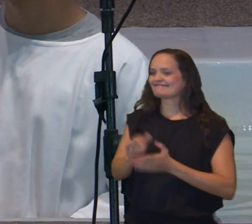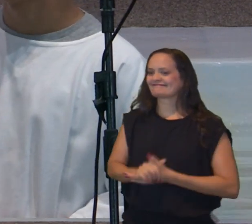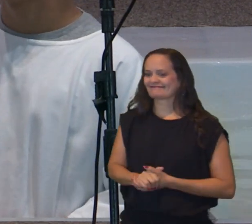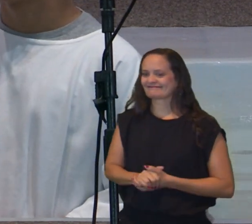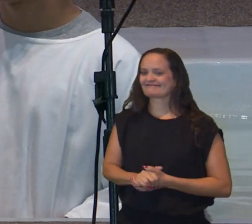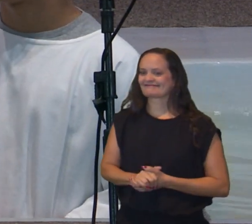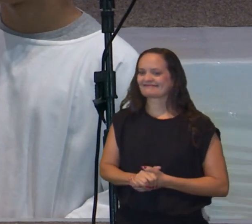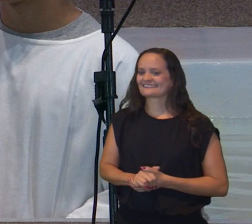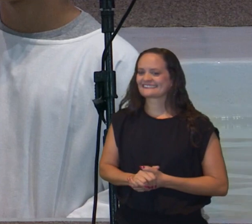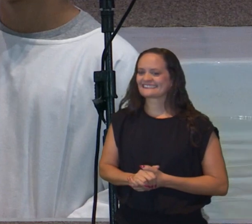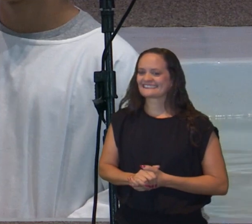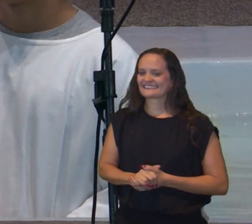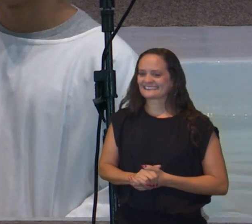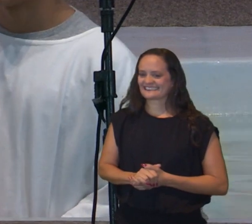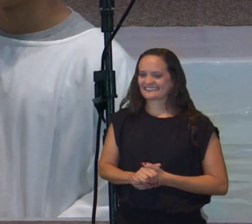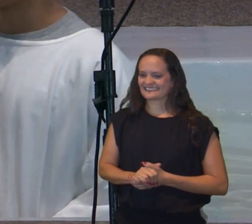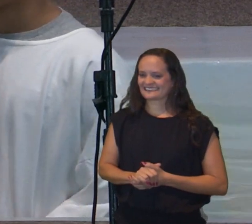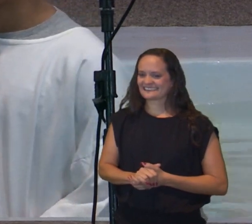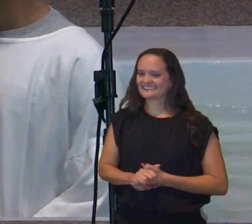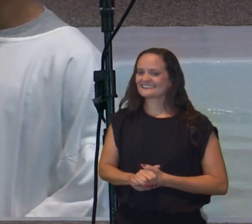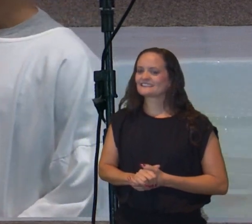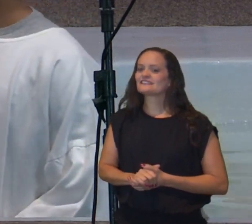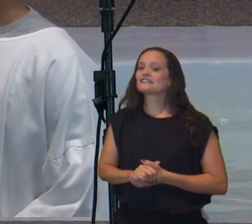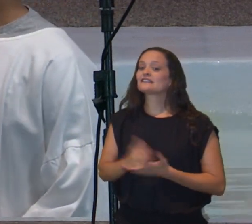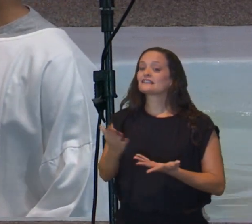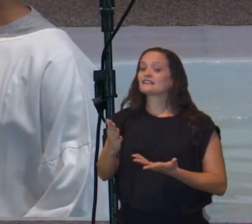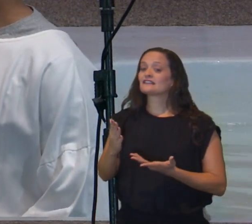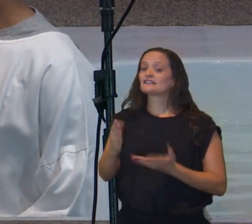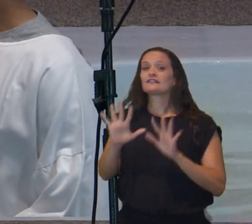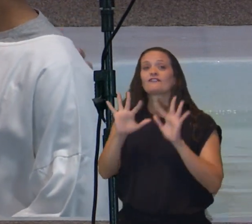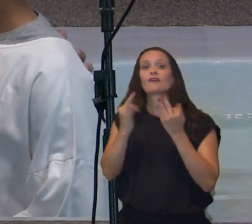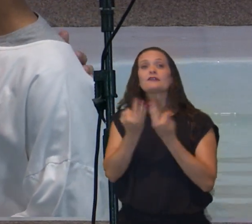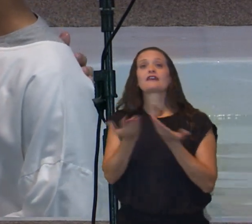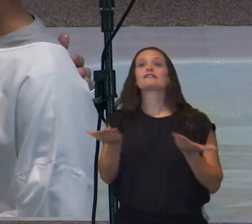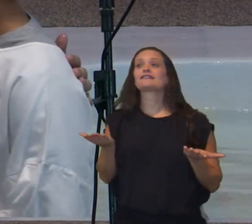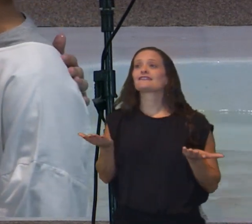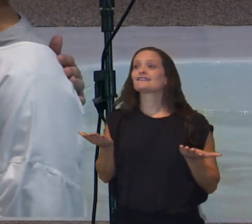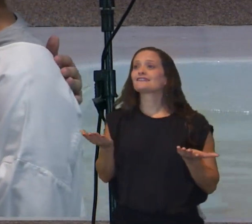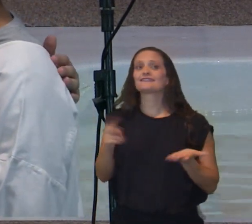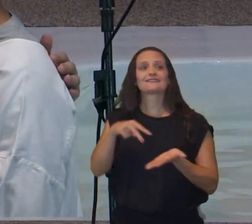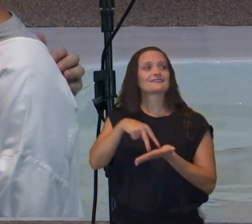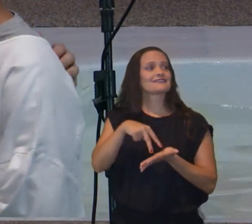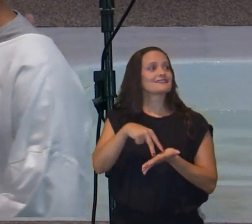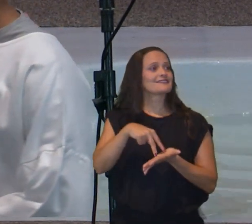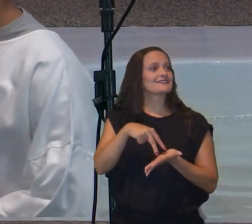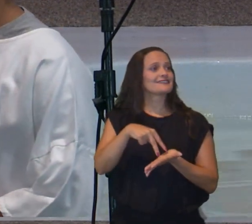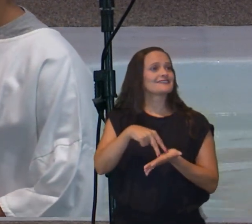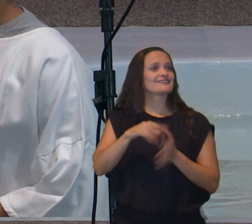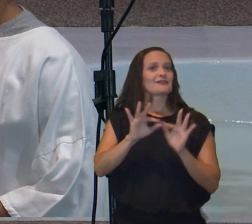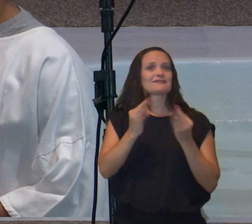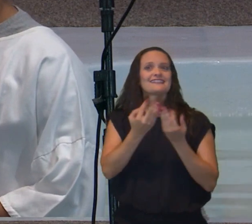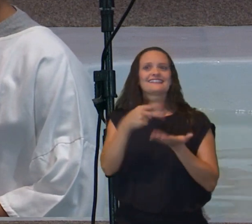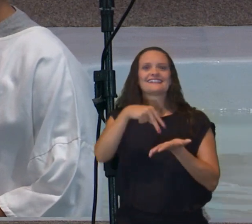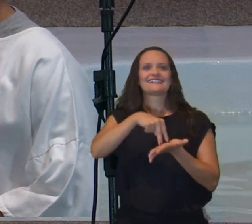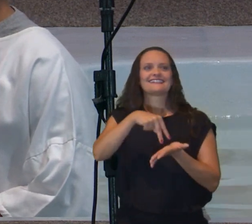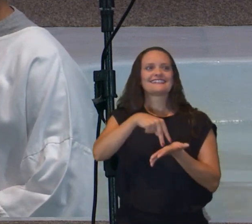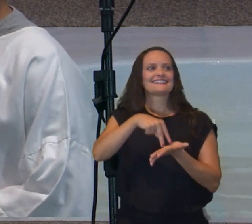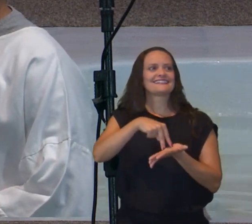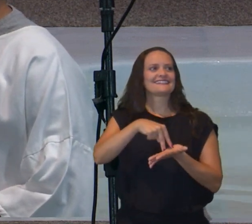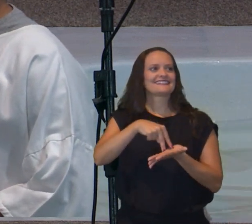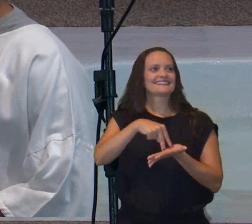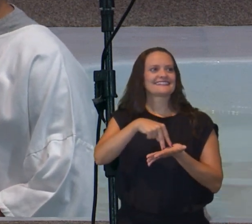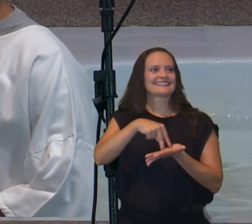jornada cristã de cada um de nós. Henrique, os seus familiares aqui, por favor, fiquem de pé, os familiares do